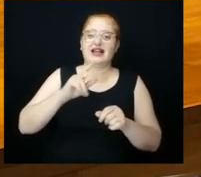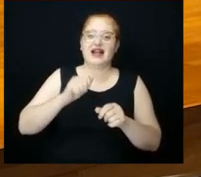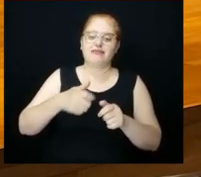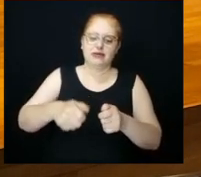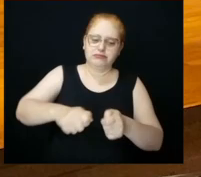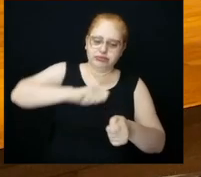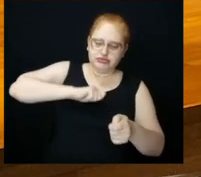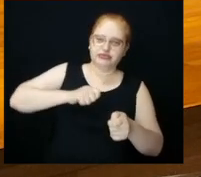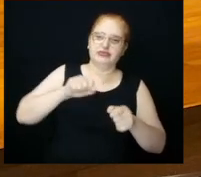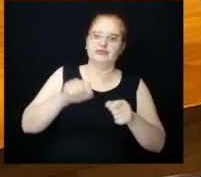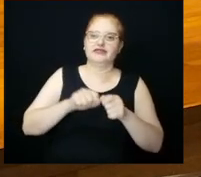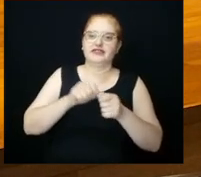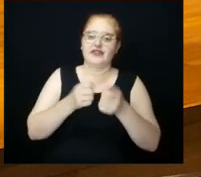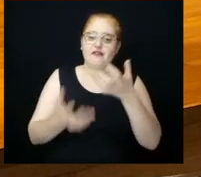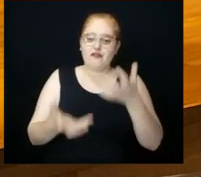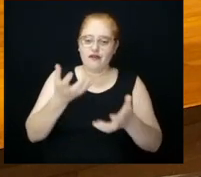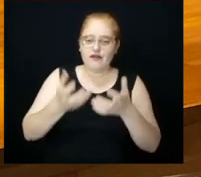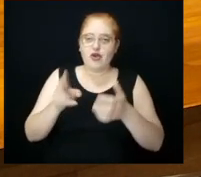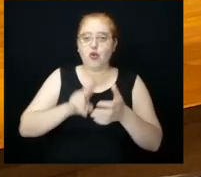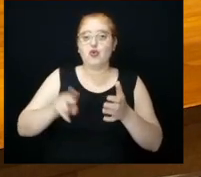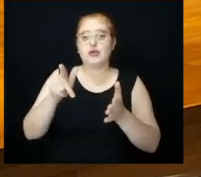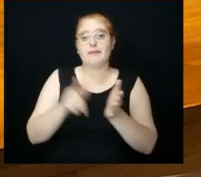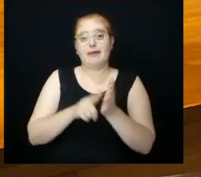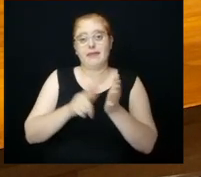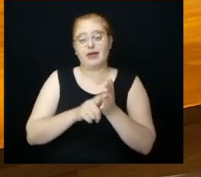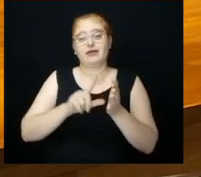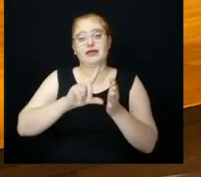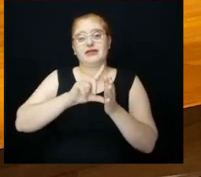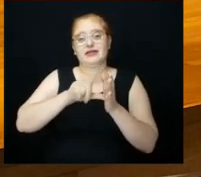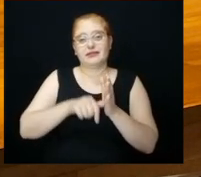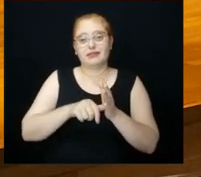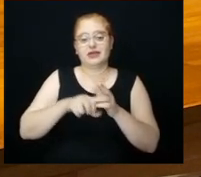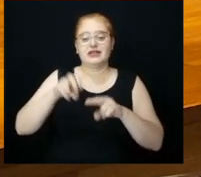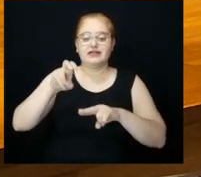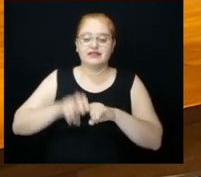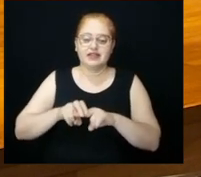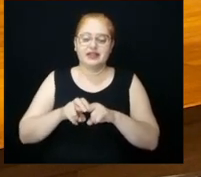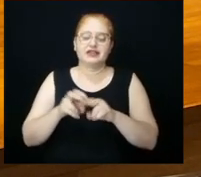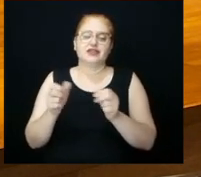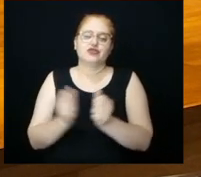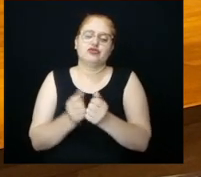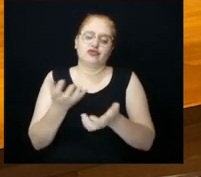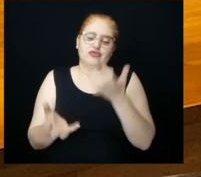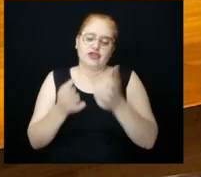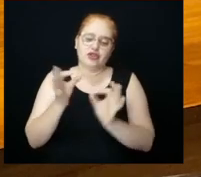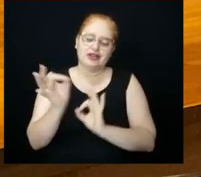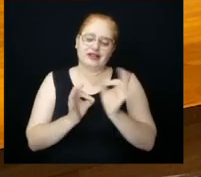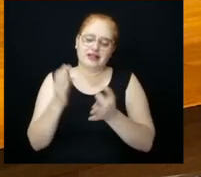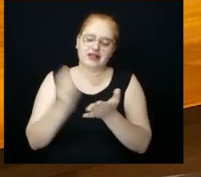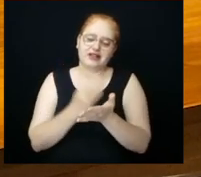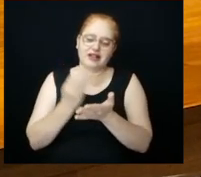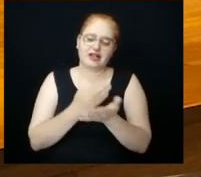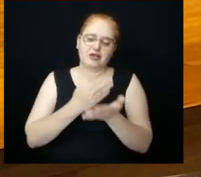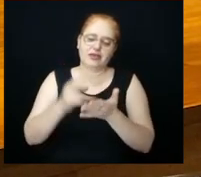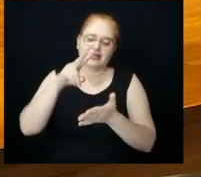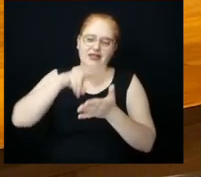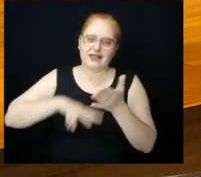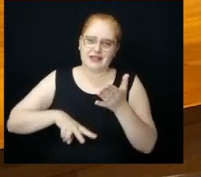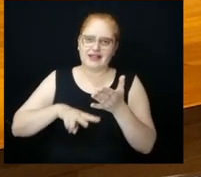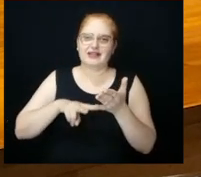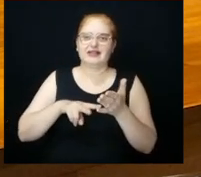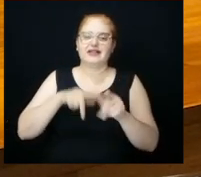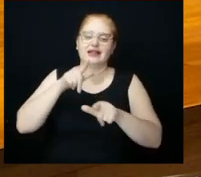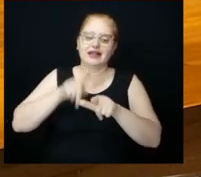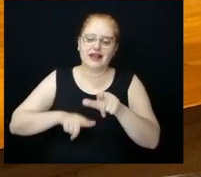cadernos. Para fazer fogo, usa esse papel. Depois se senta ao lado da fogueira, ajeita os cadernos e começa a ler. Balbucia